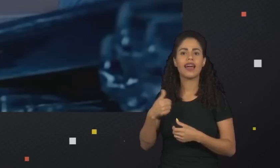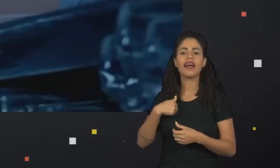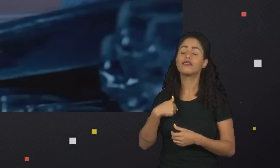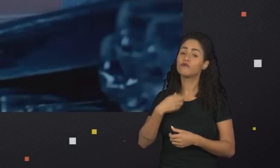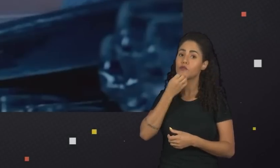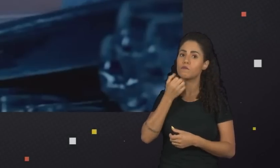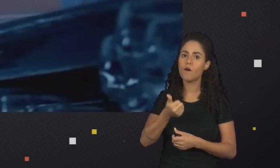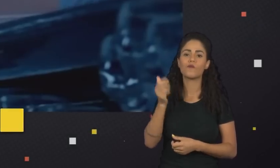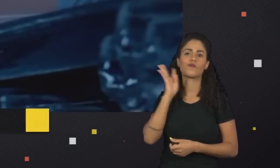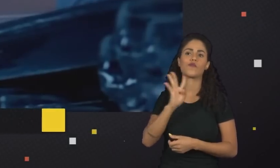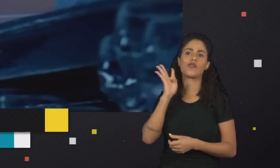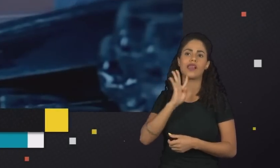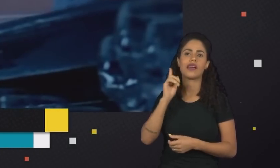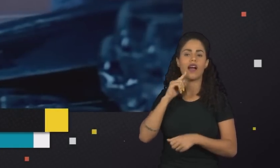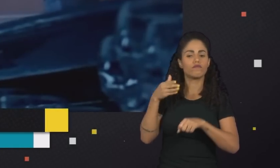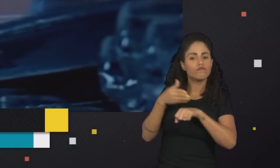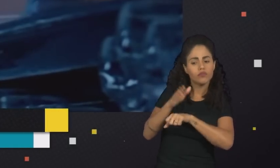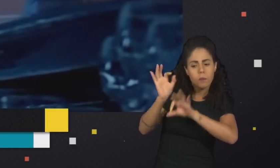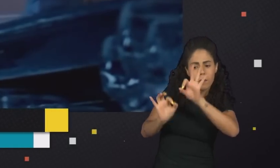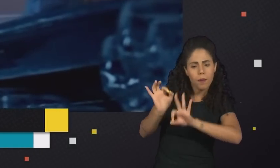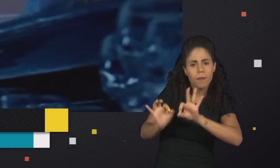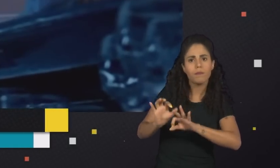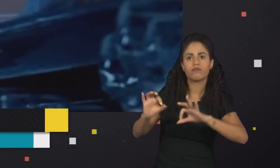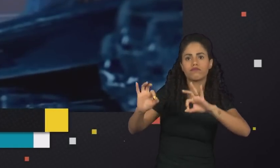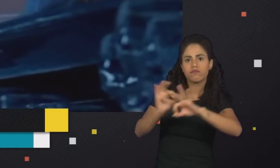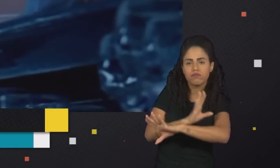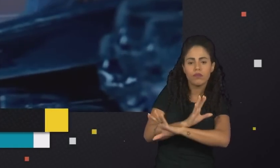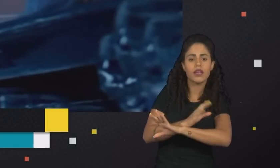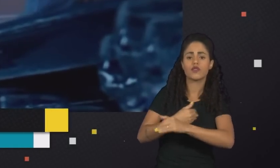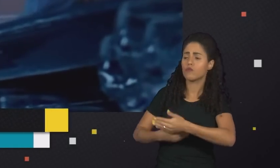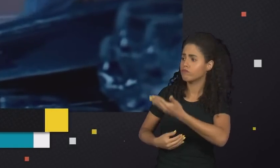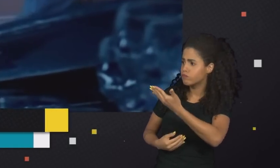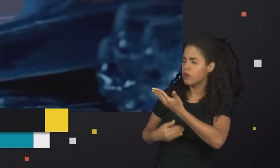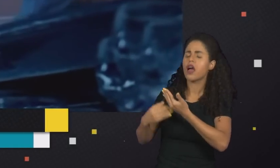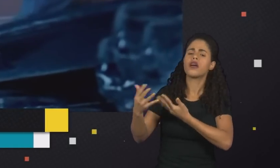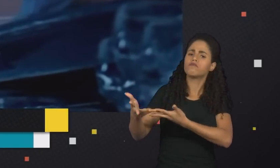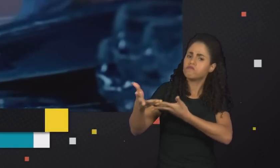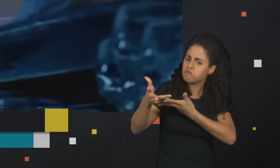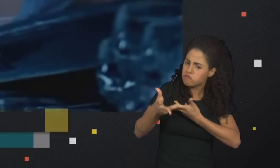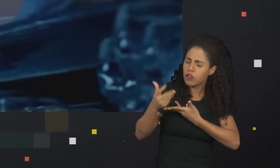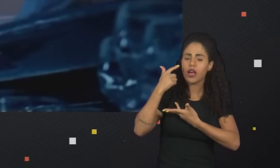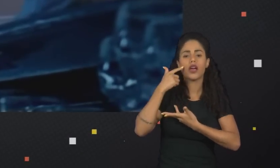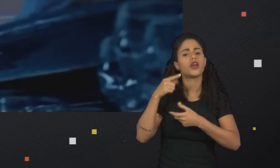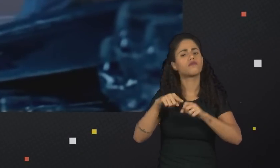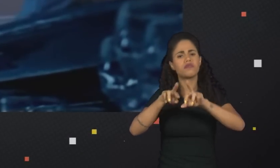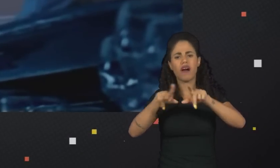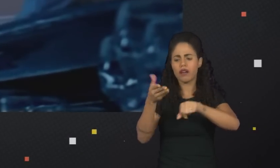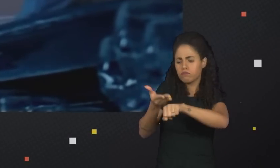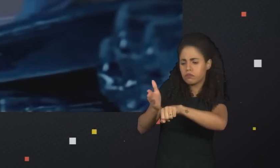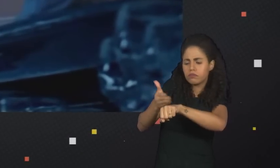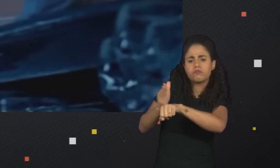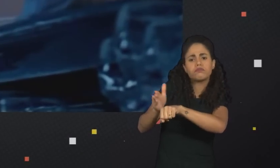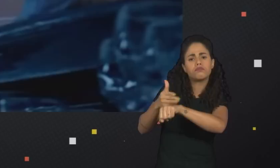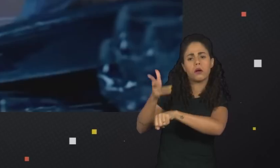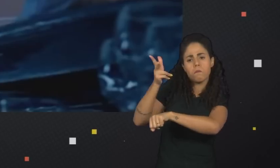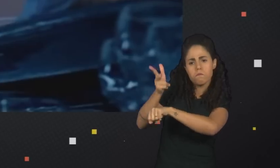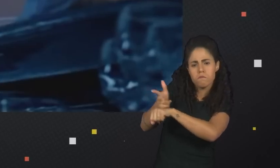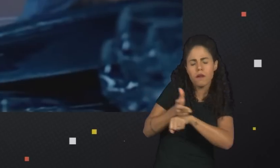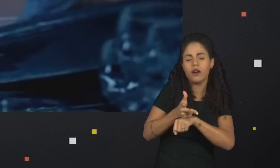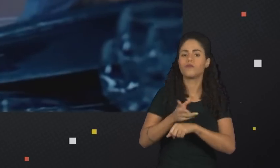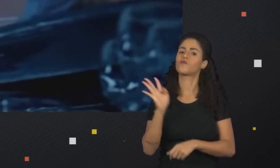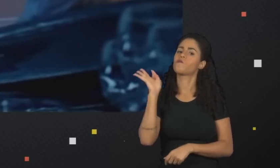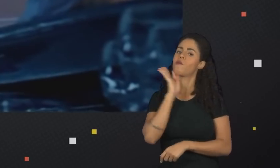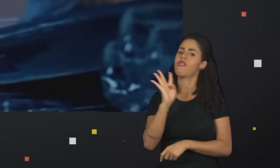Aí foi super legal a preparação, ele veio, fez muitos ensaios, foi